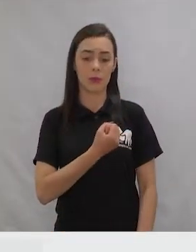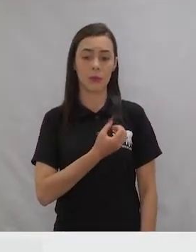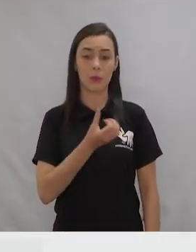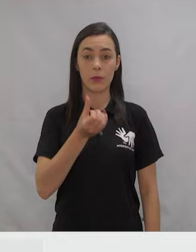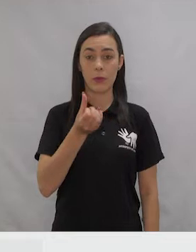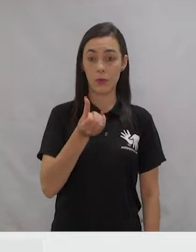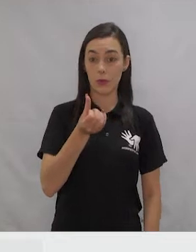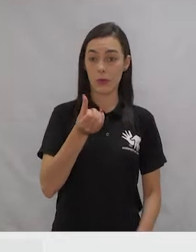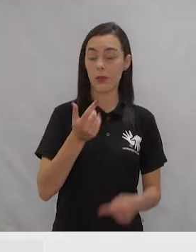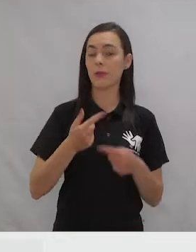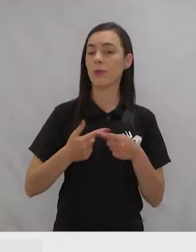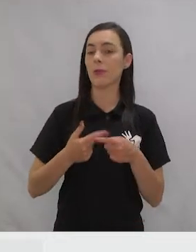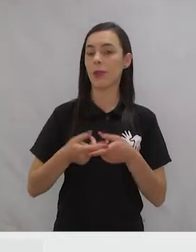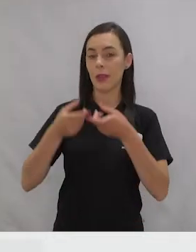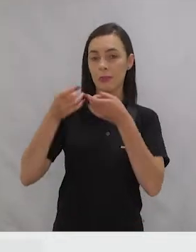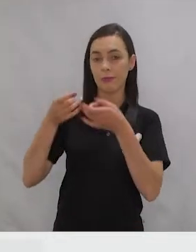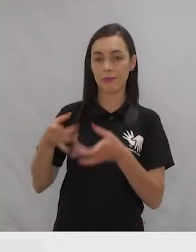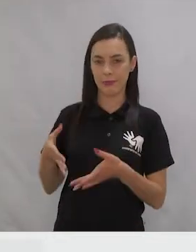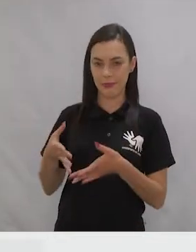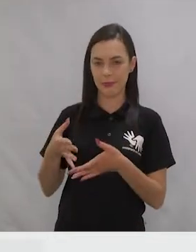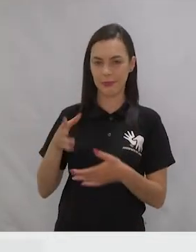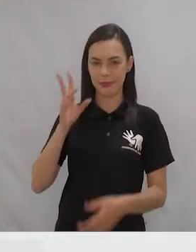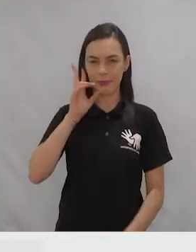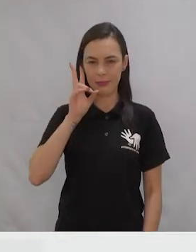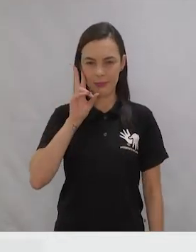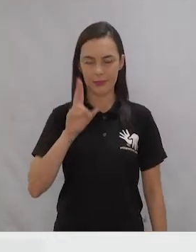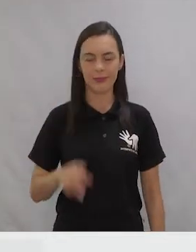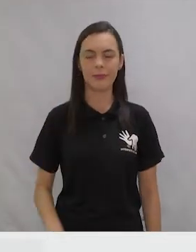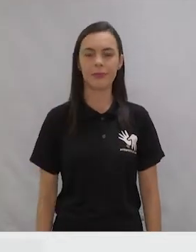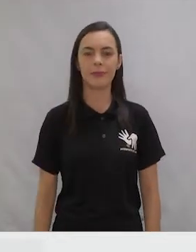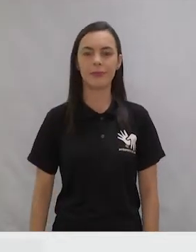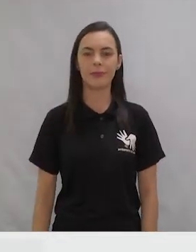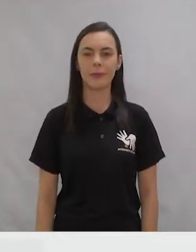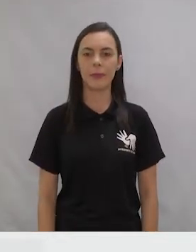ela derrubou. Nós já tiramos as laranjas.